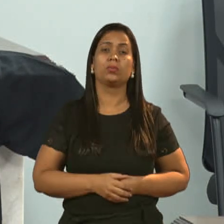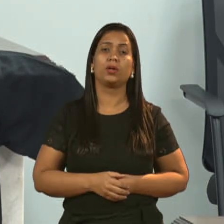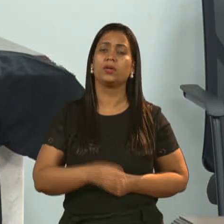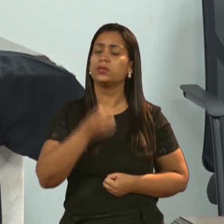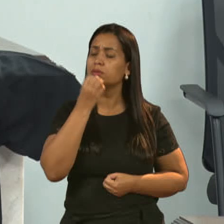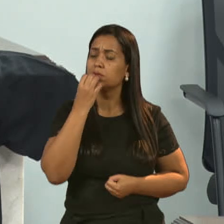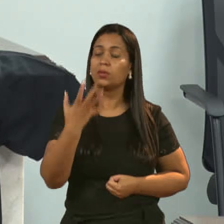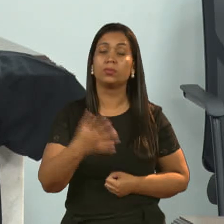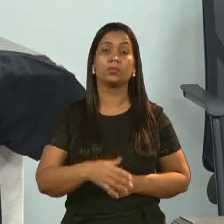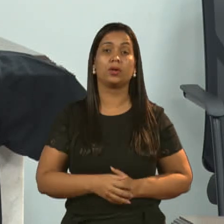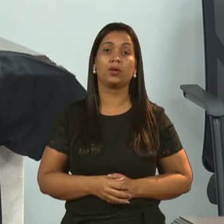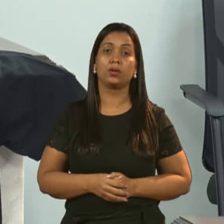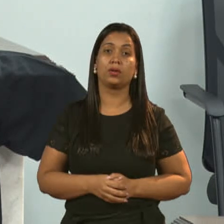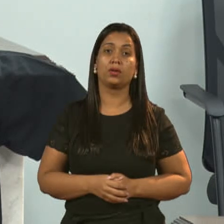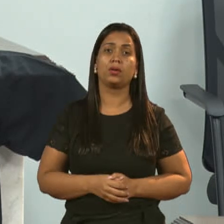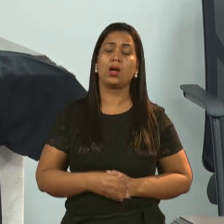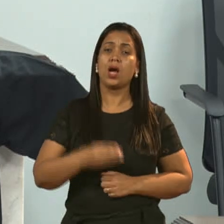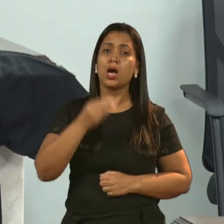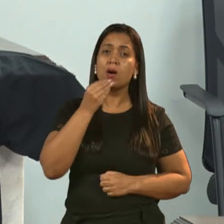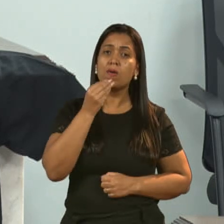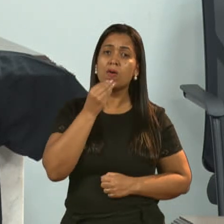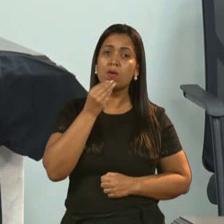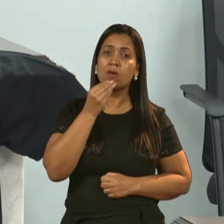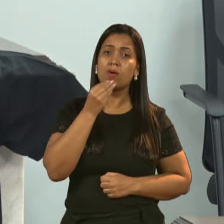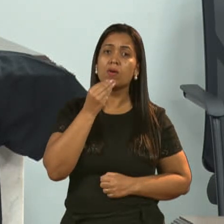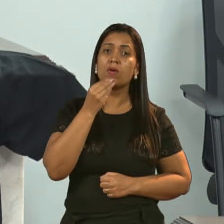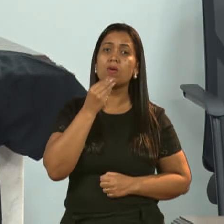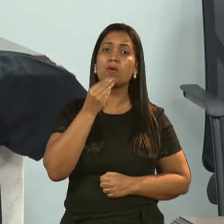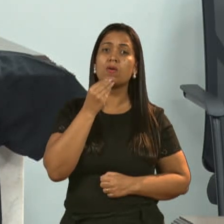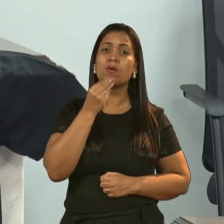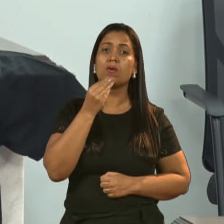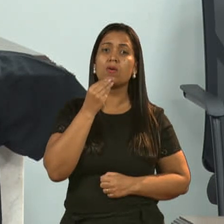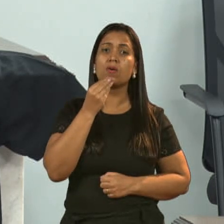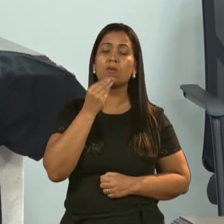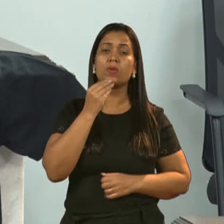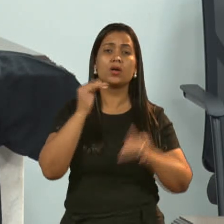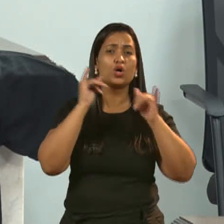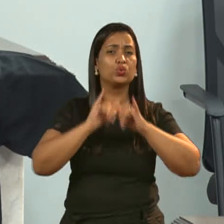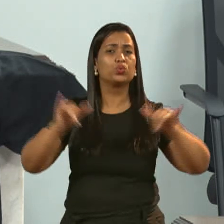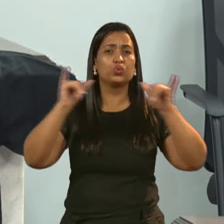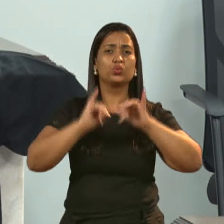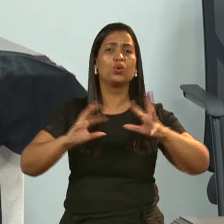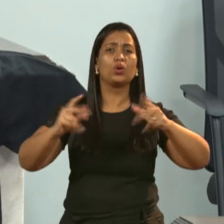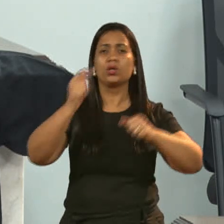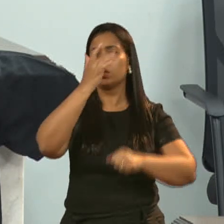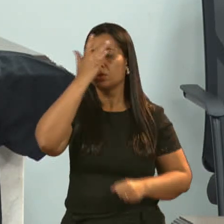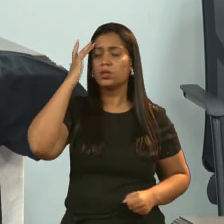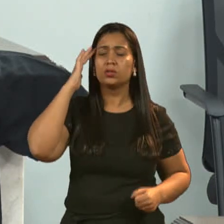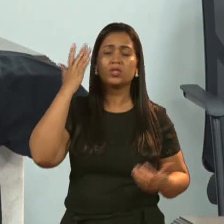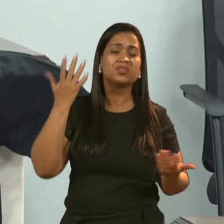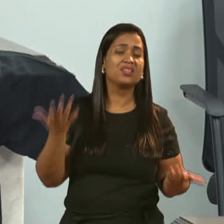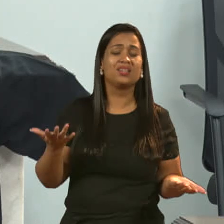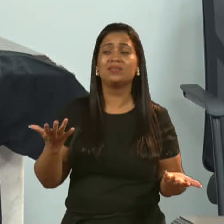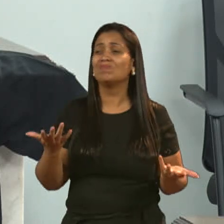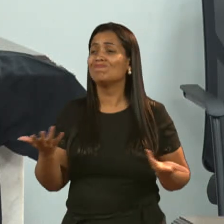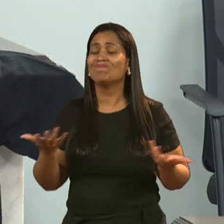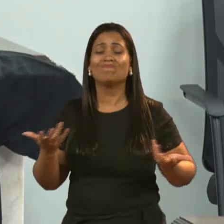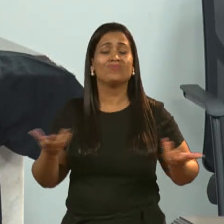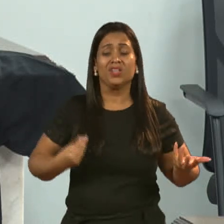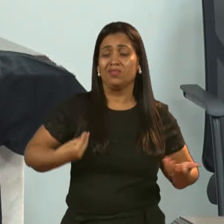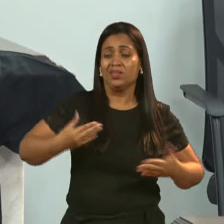e me dar a oportunidade de ser voz para milhares de pessoas que acreditam que não tem mais perspectiva de